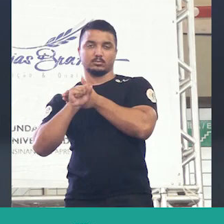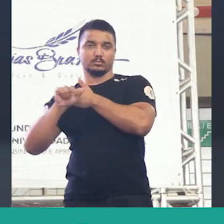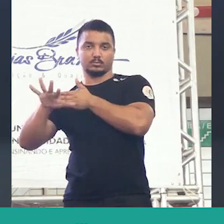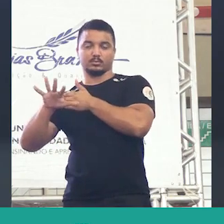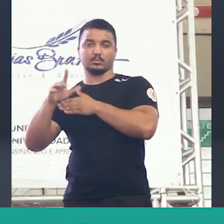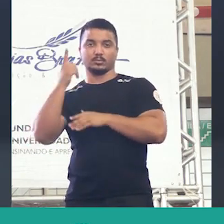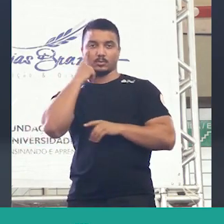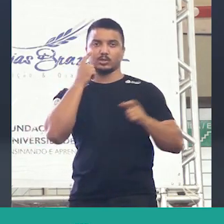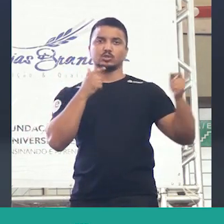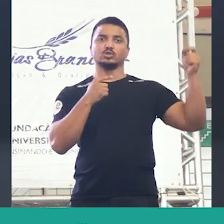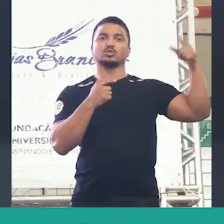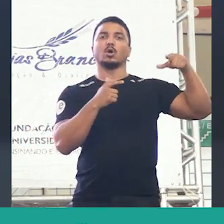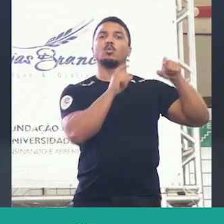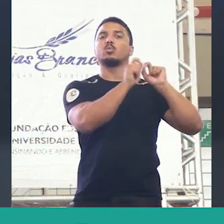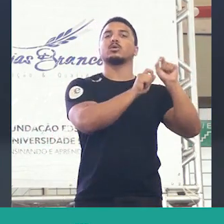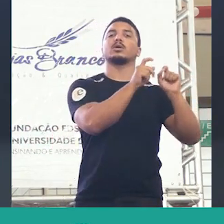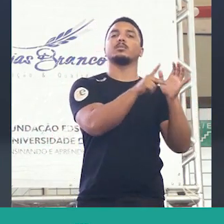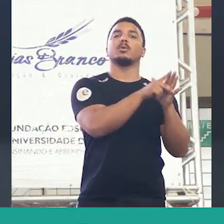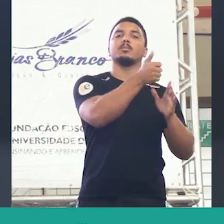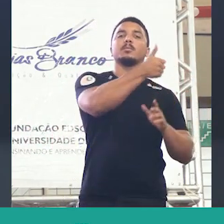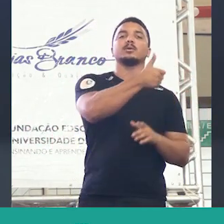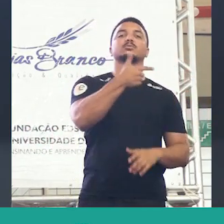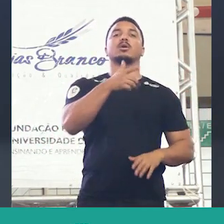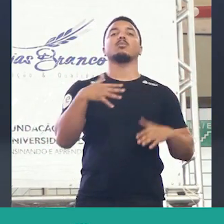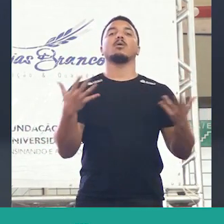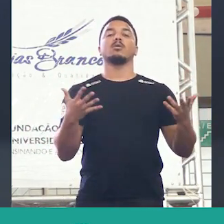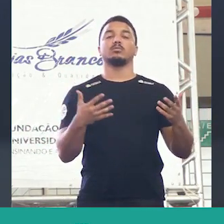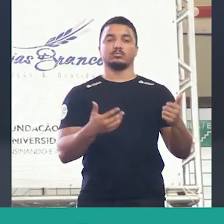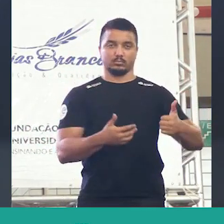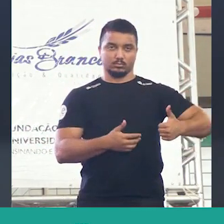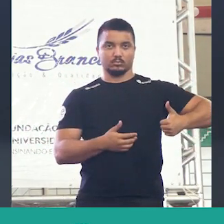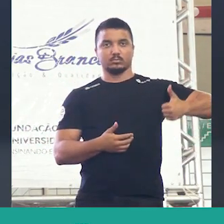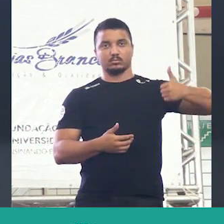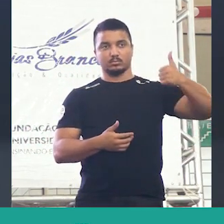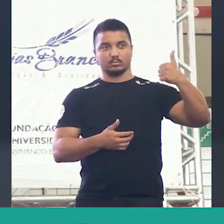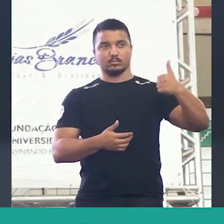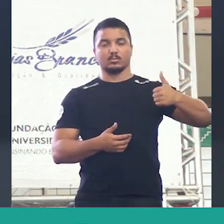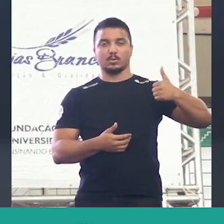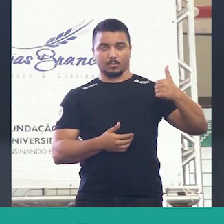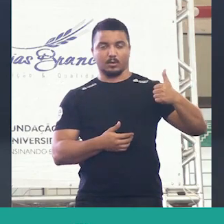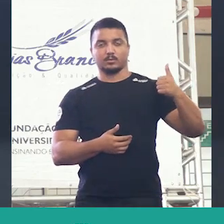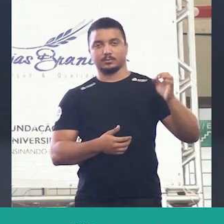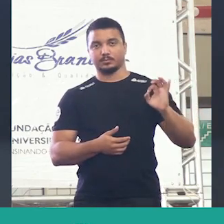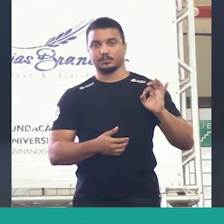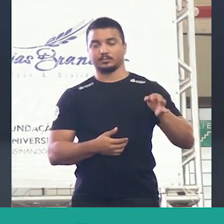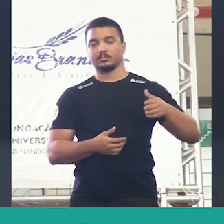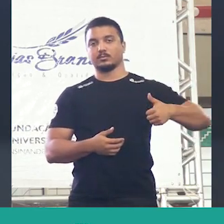visível. Sol é uma fonte de luz o quê? Fala. Sol é uma fonte de luz o quê?